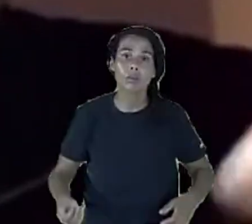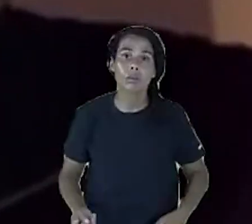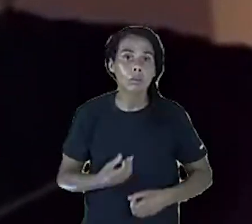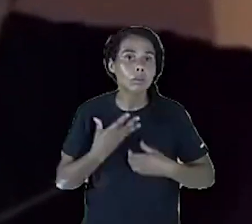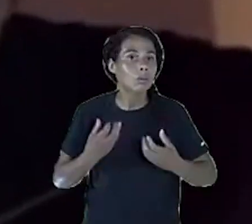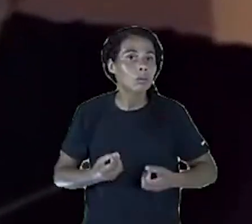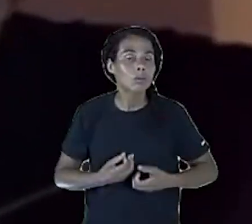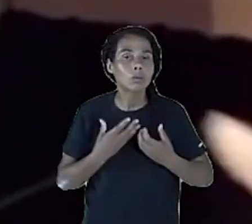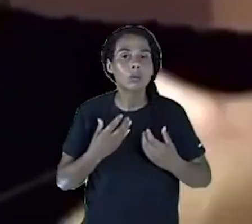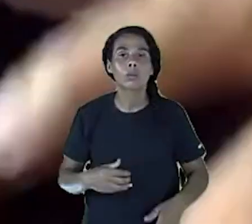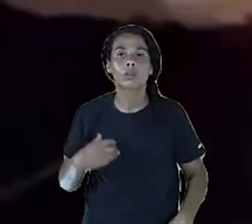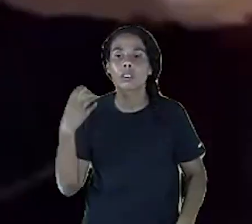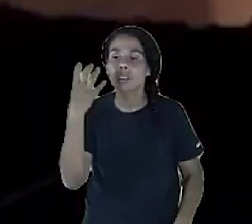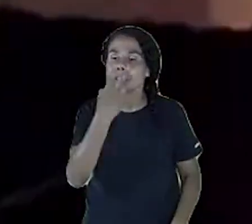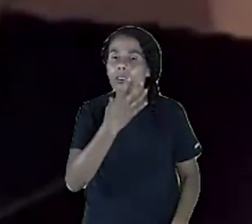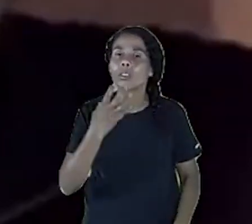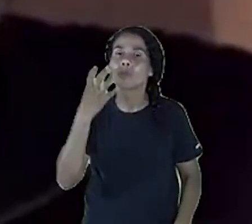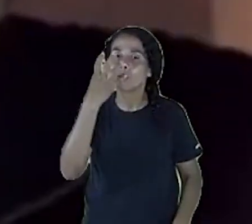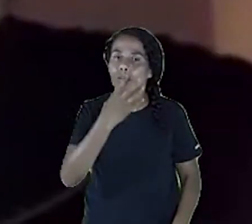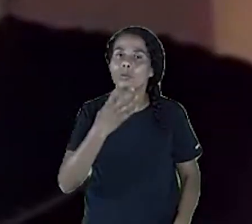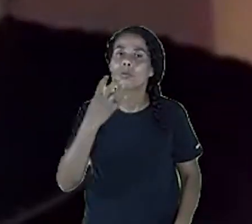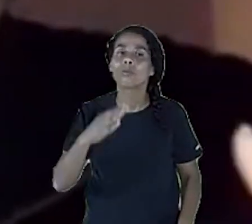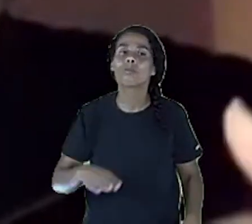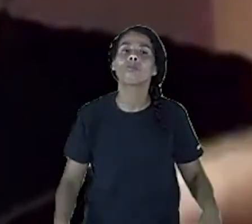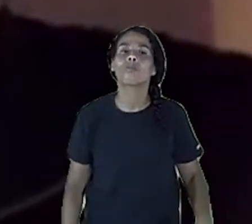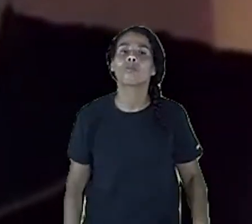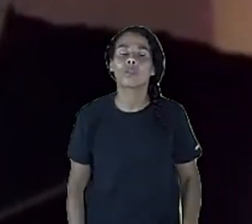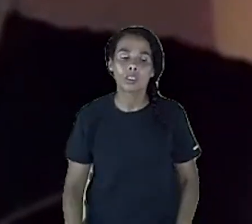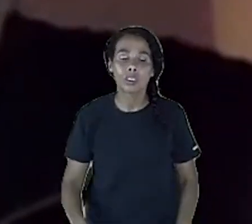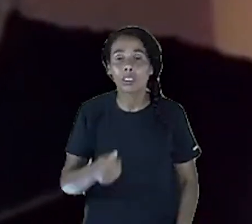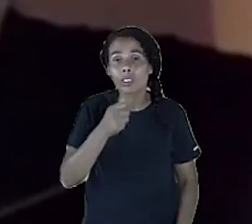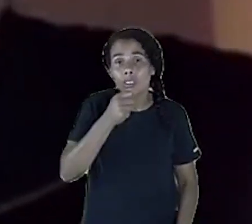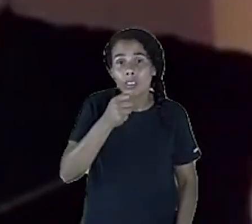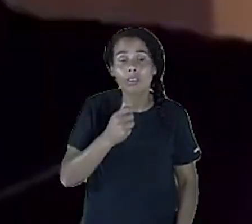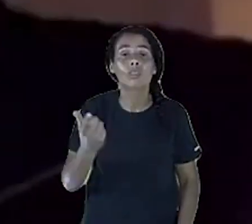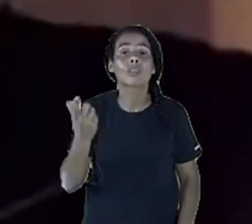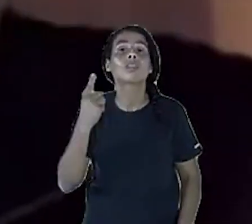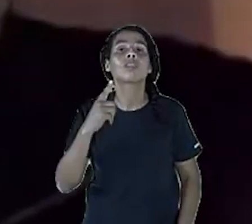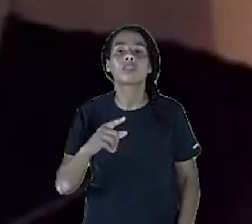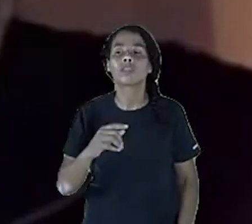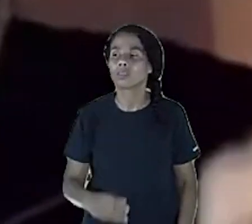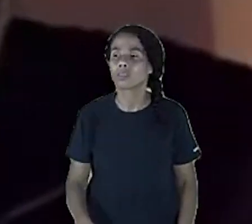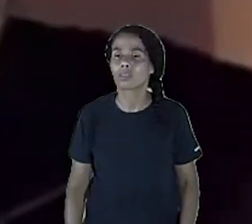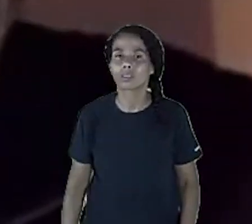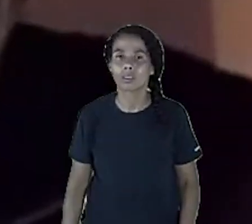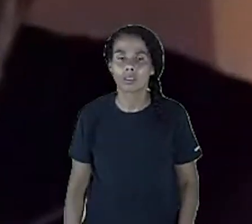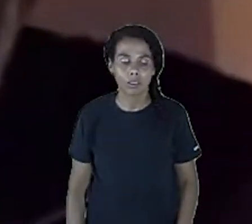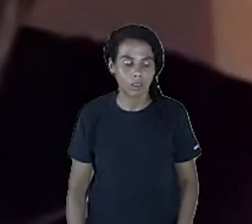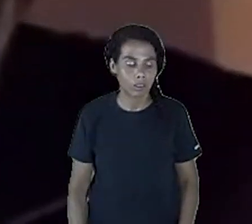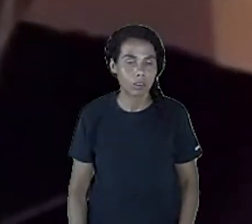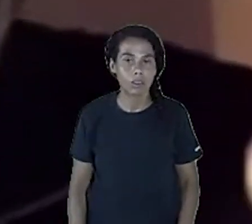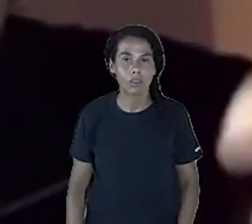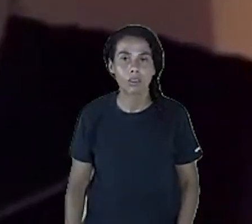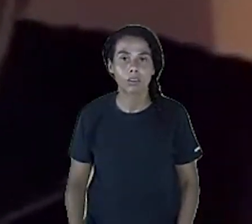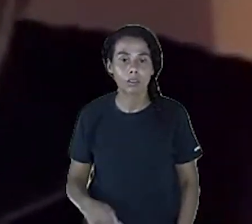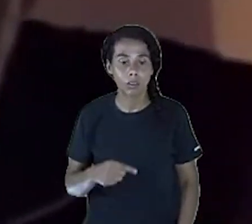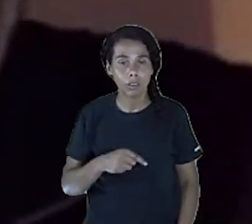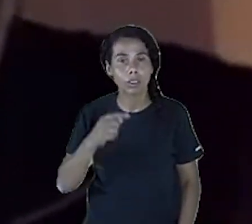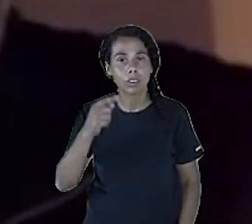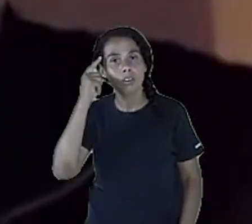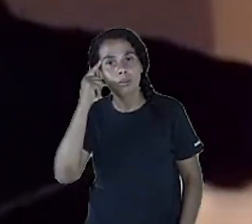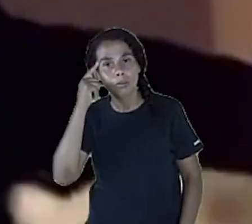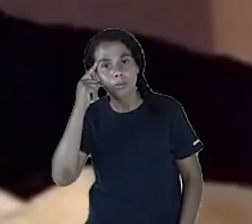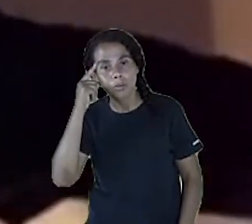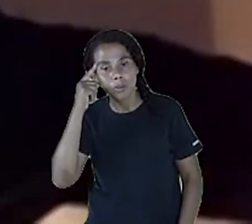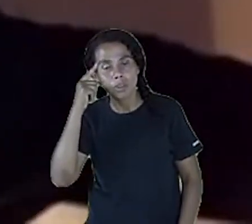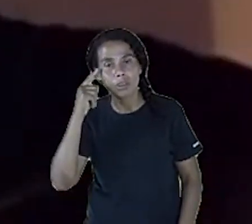E o testemunho de todos os outros criadores aos quais eu vou tendo acesso, não é? Através